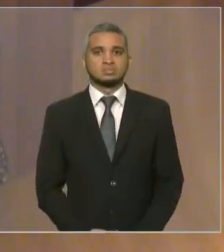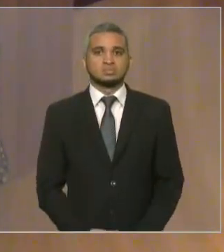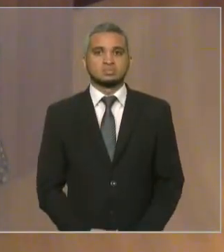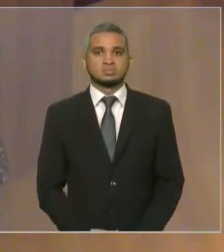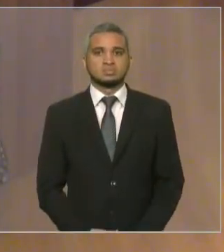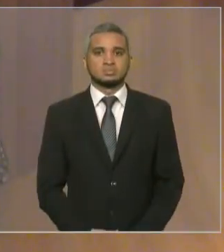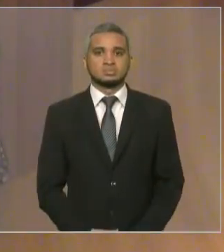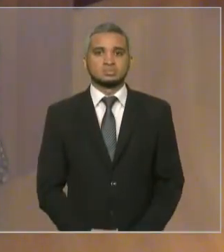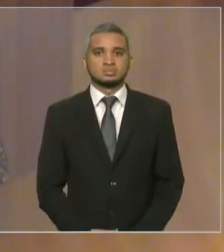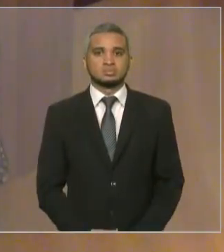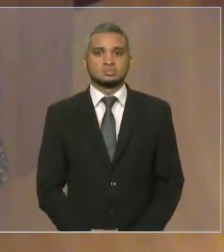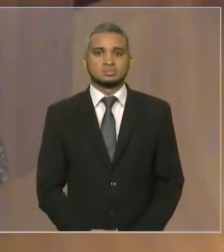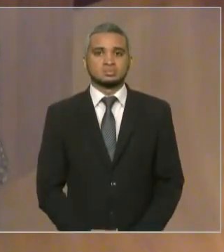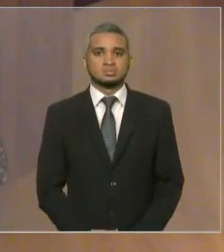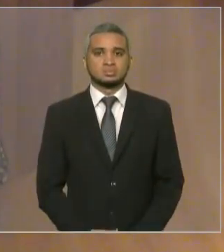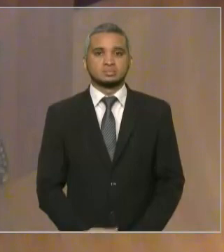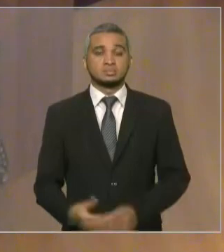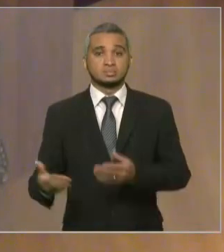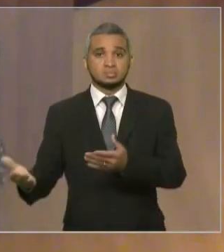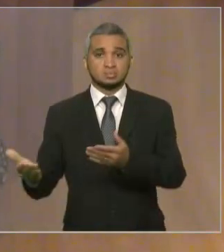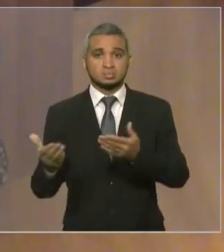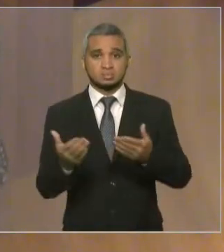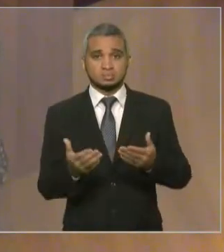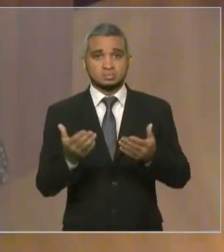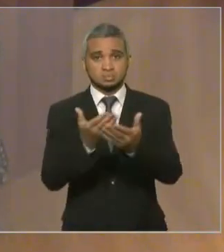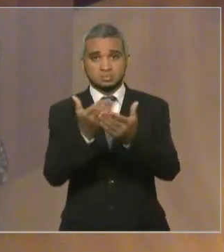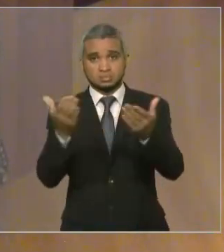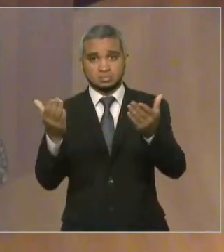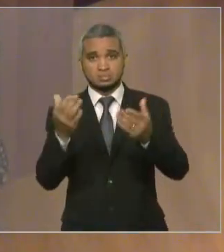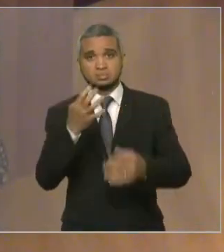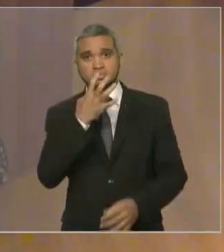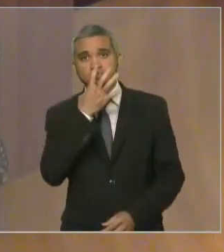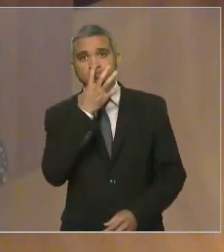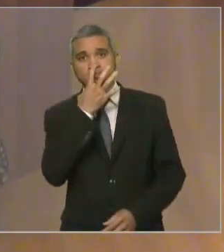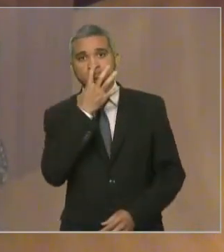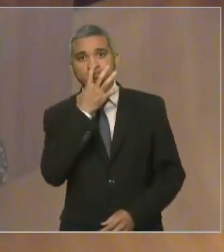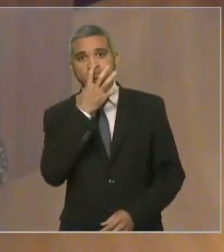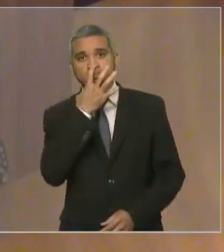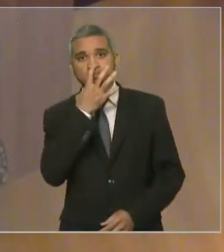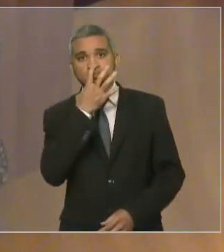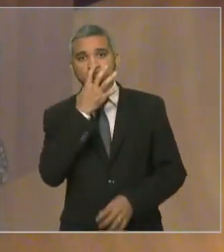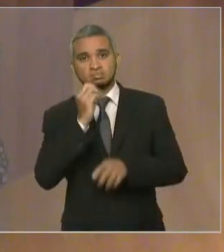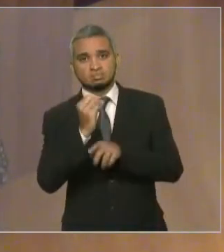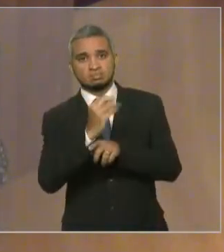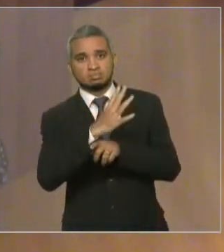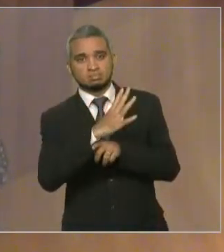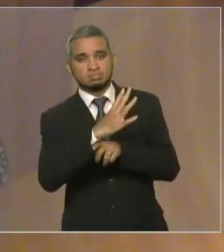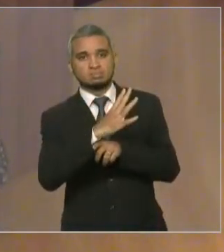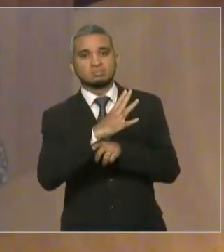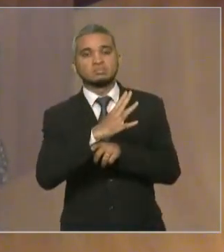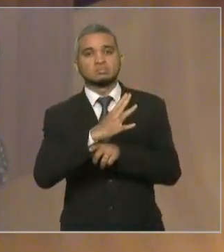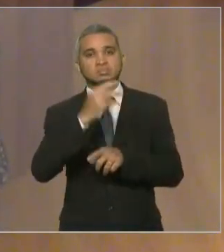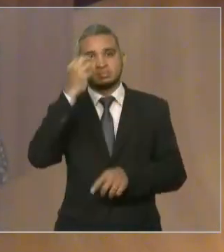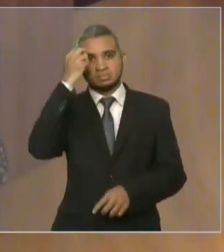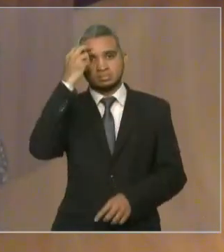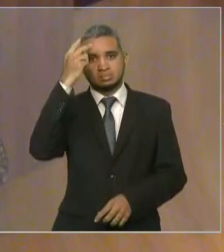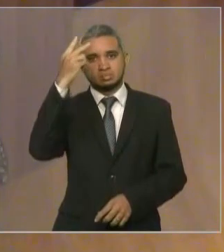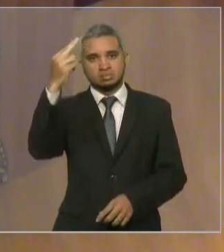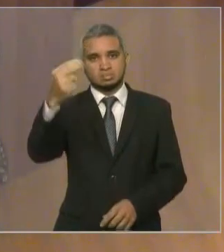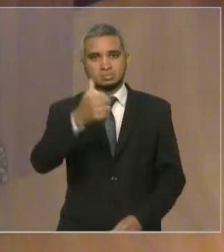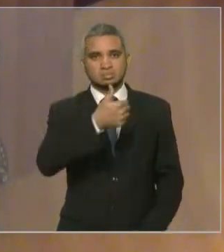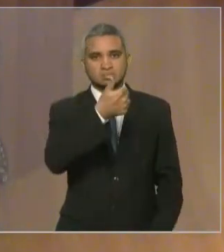Convidamos a todos a assistirem um documentário sobre os 184 anos